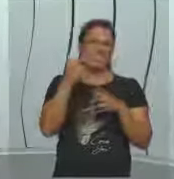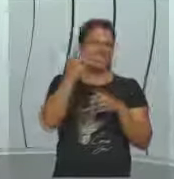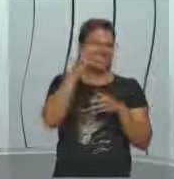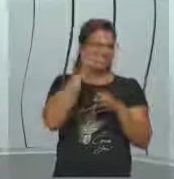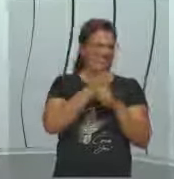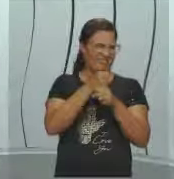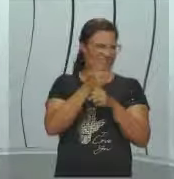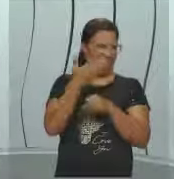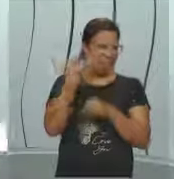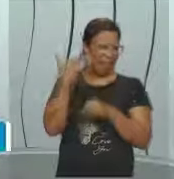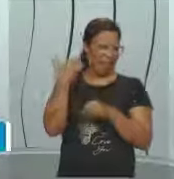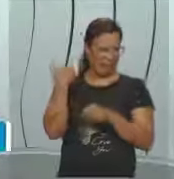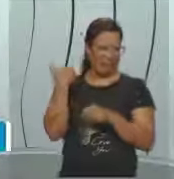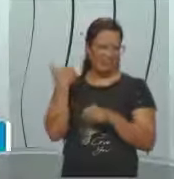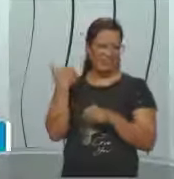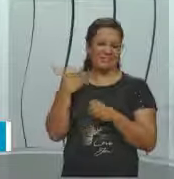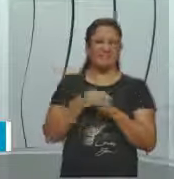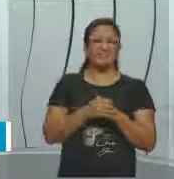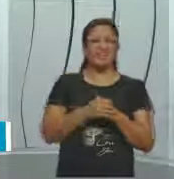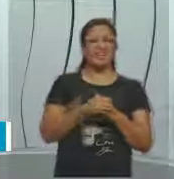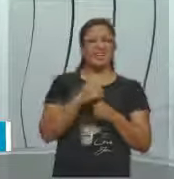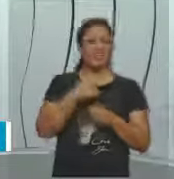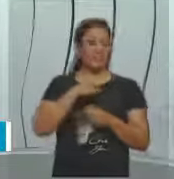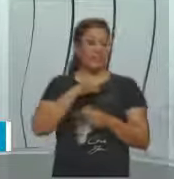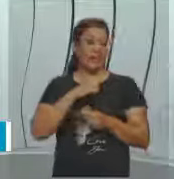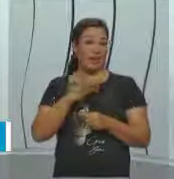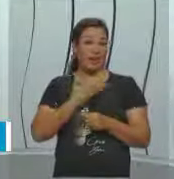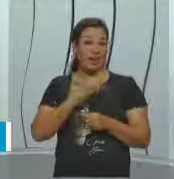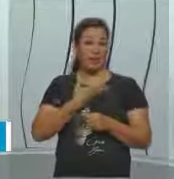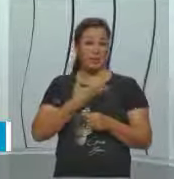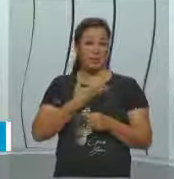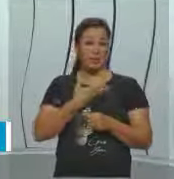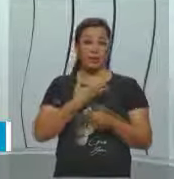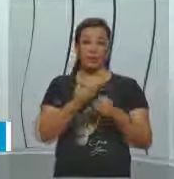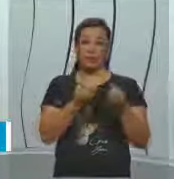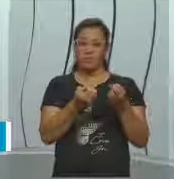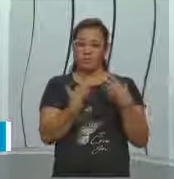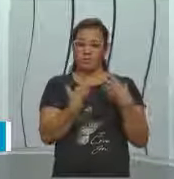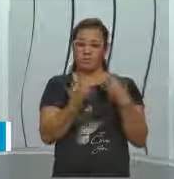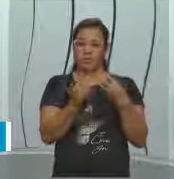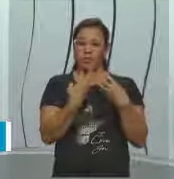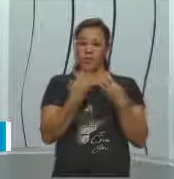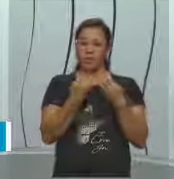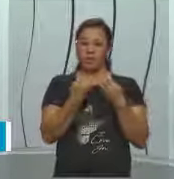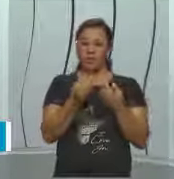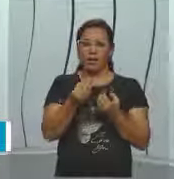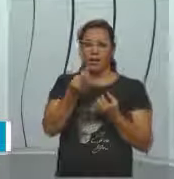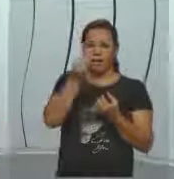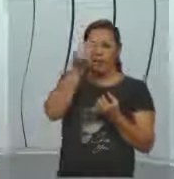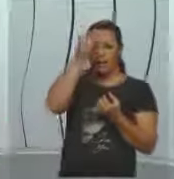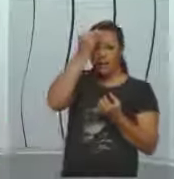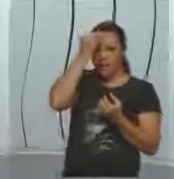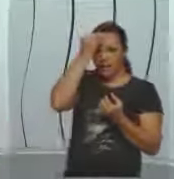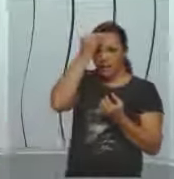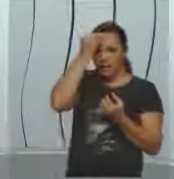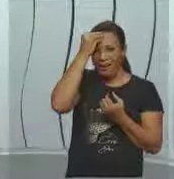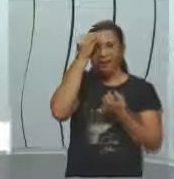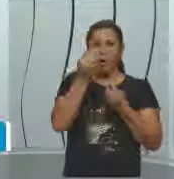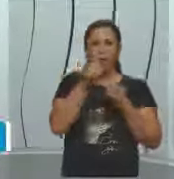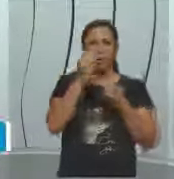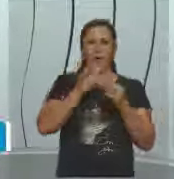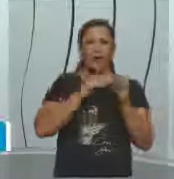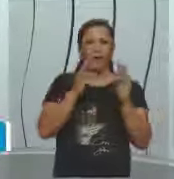25 anos mais ou menos, eu tinha um colega que me ensinou uma maneira da gente memorizar essa expressão